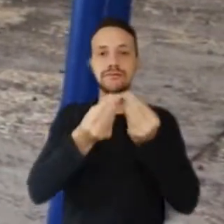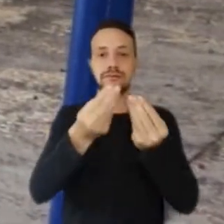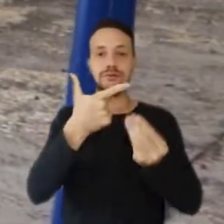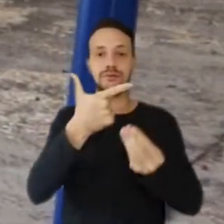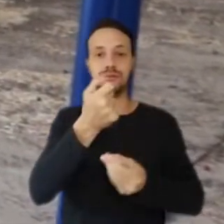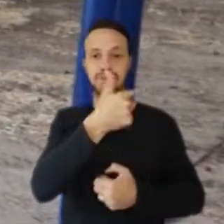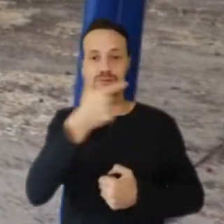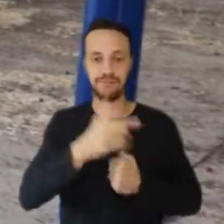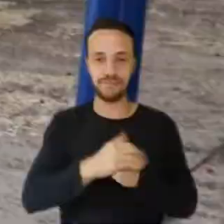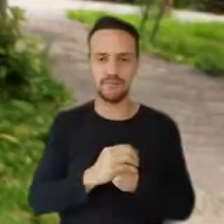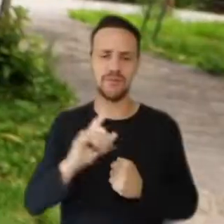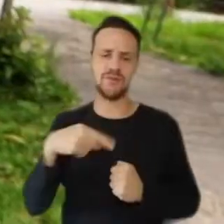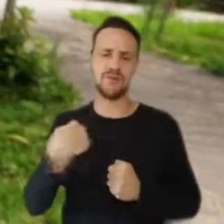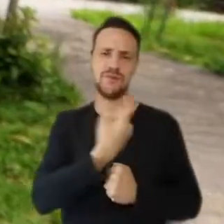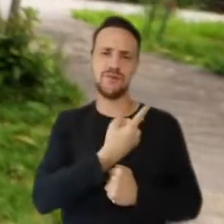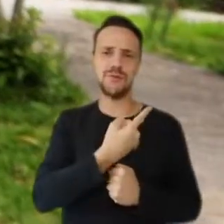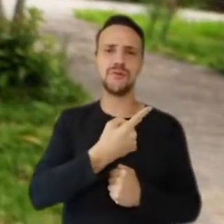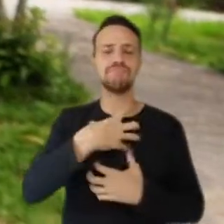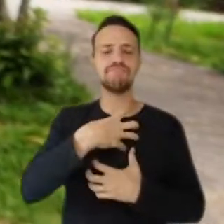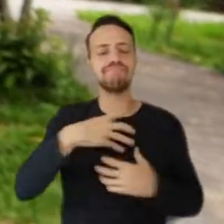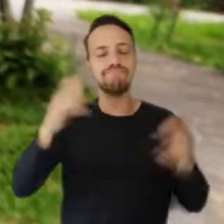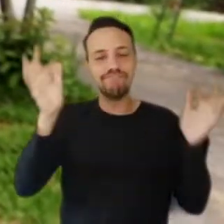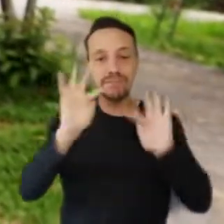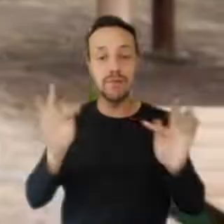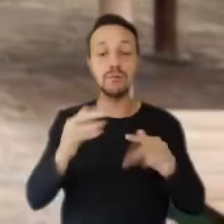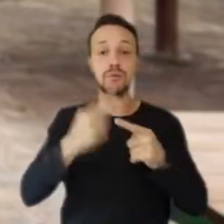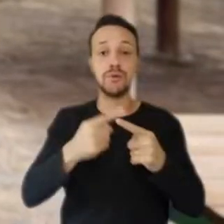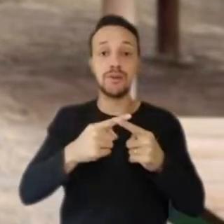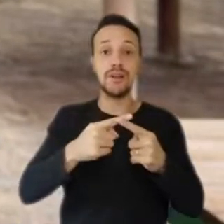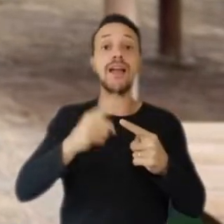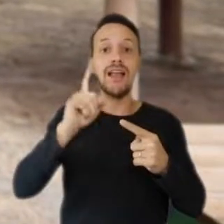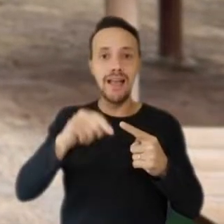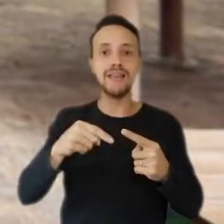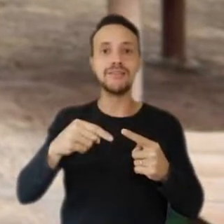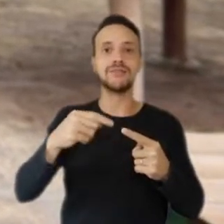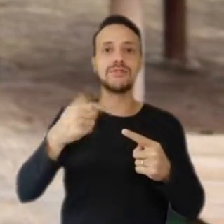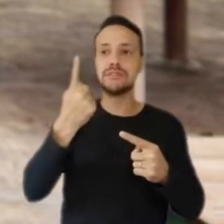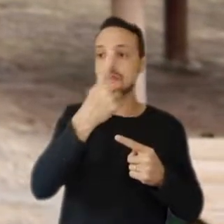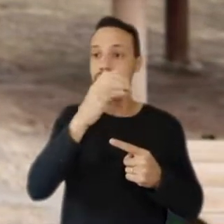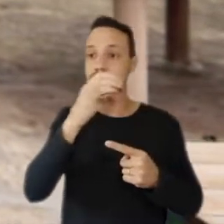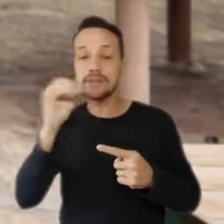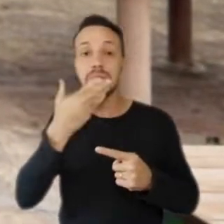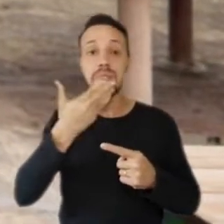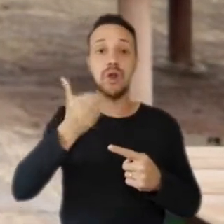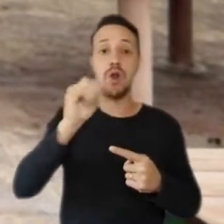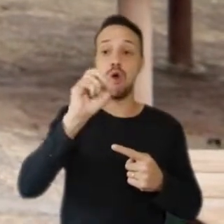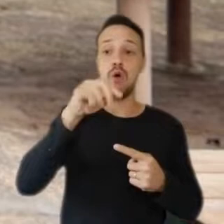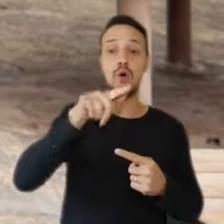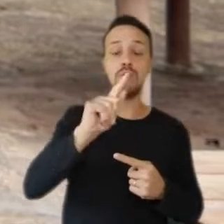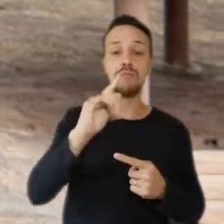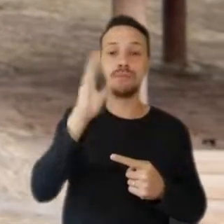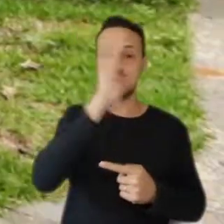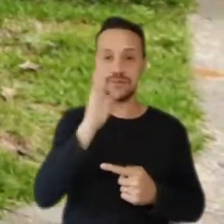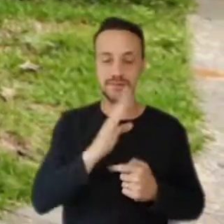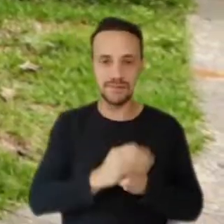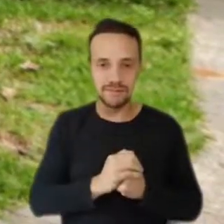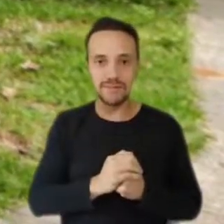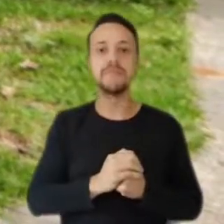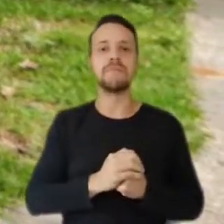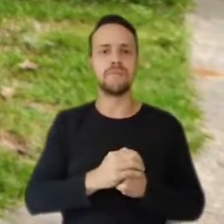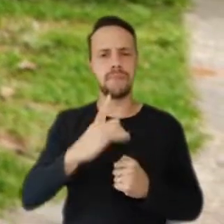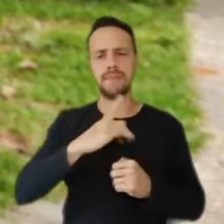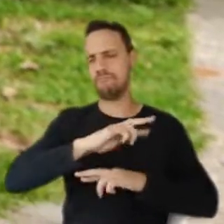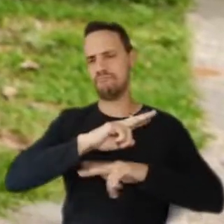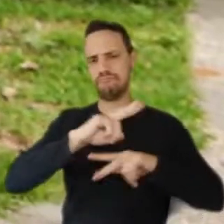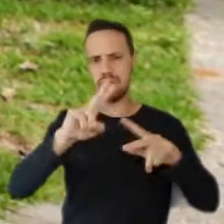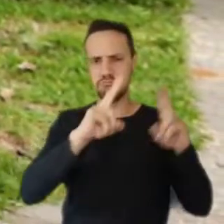em 2022. Nós estamos muito felizes em sermos uma das 100 melhores sons do Brasil. São